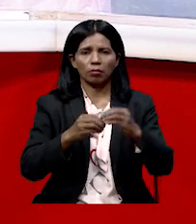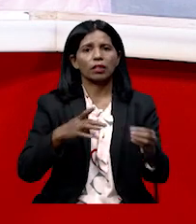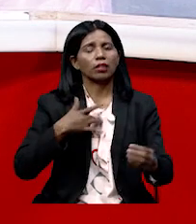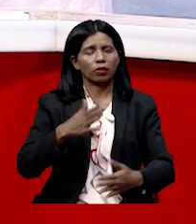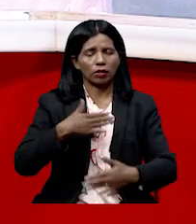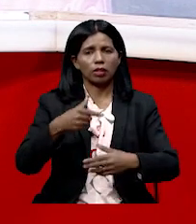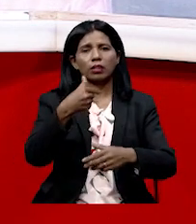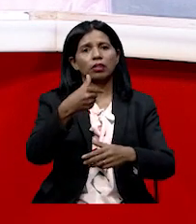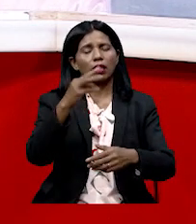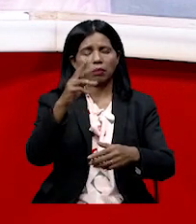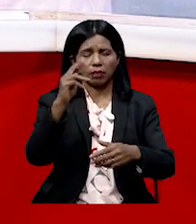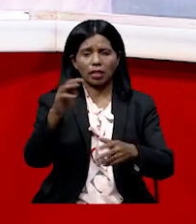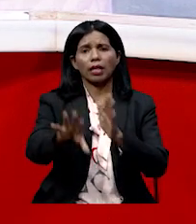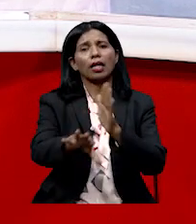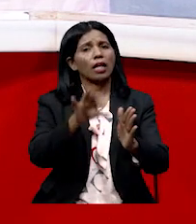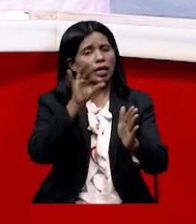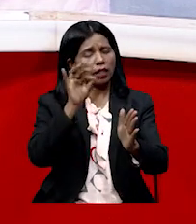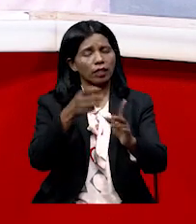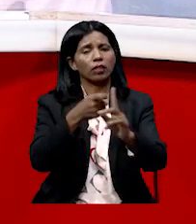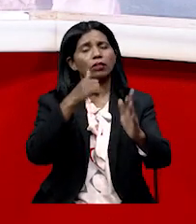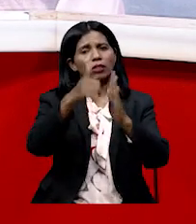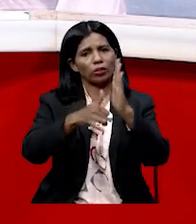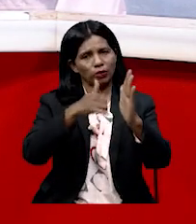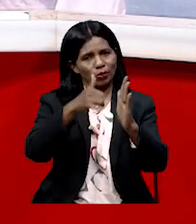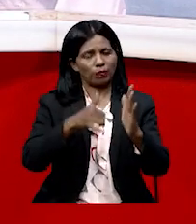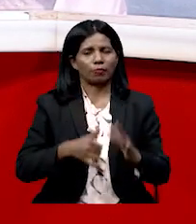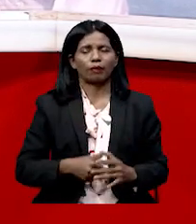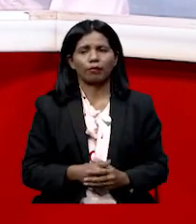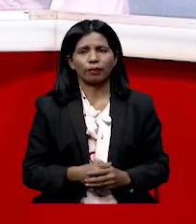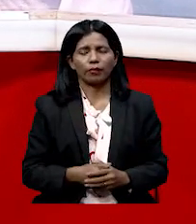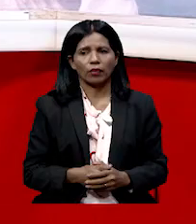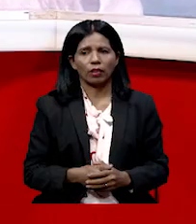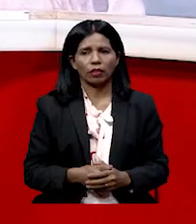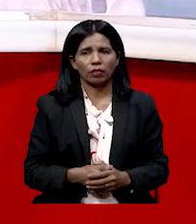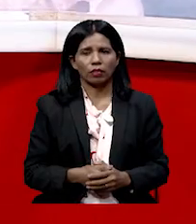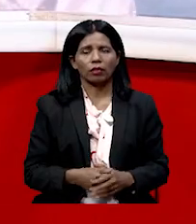que GMN retenha a Silver Plate russo YouTube, né?